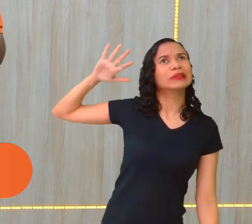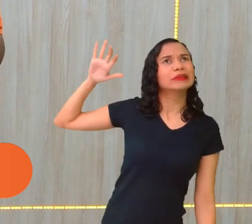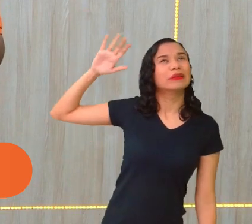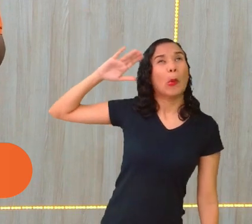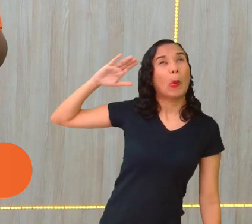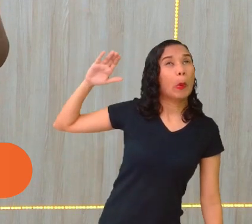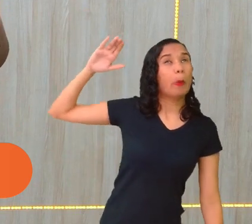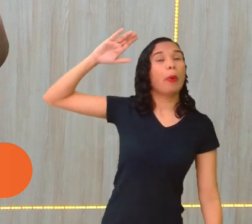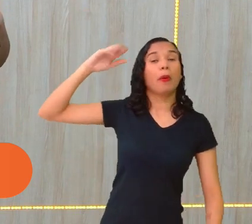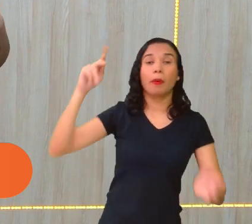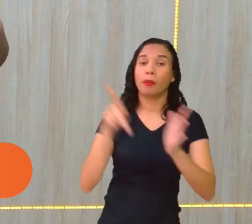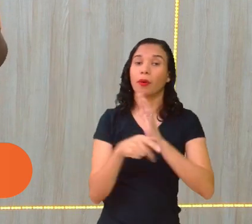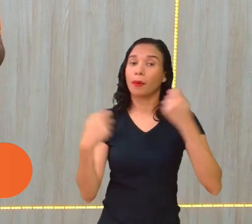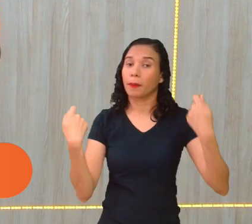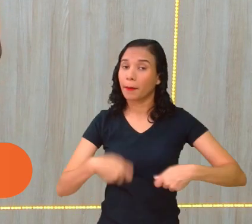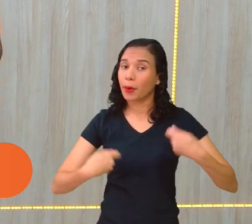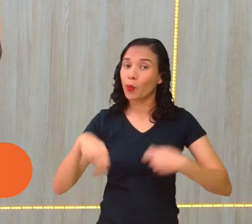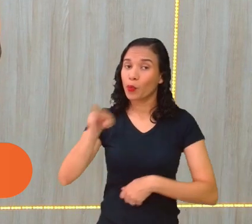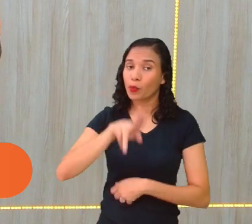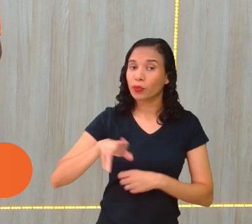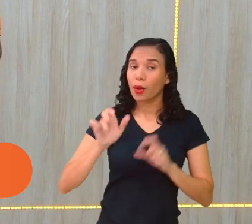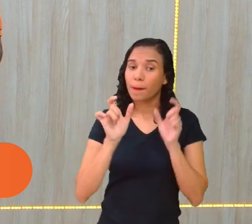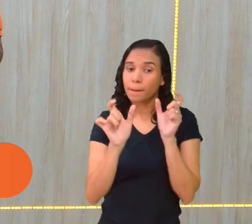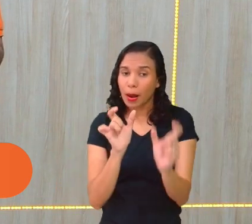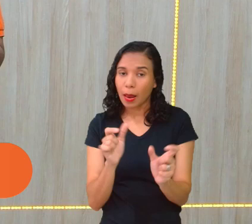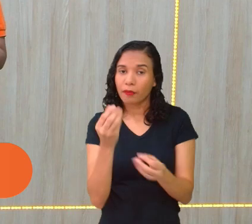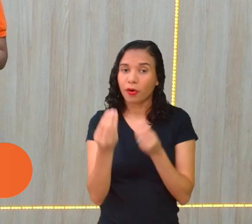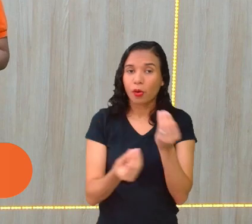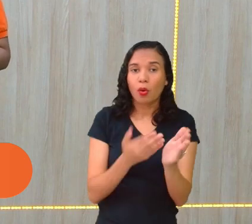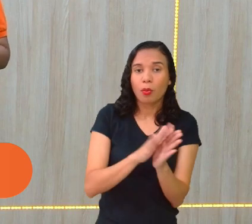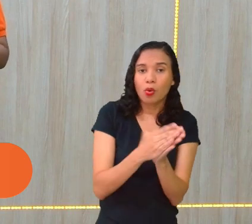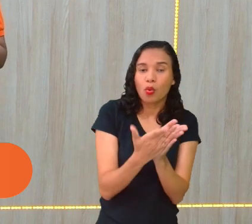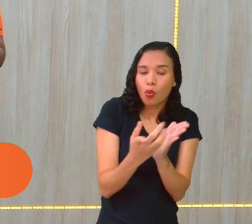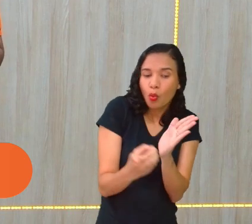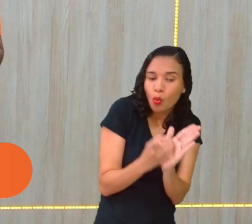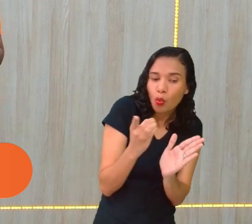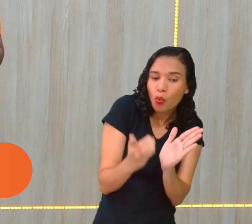vou precisar usar as palavras no sentido dicionarizado